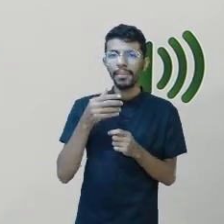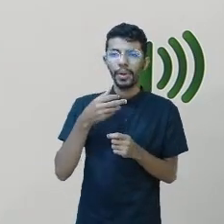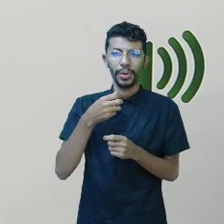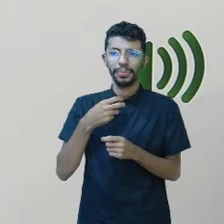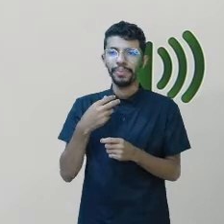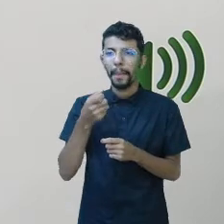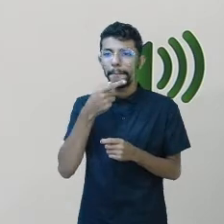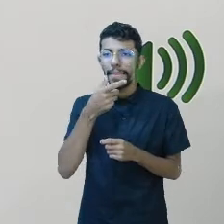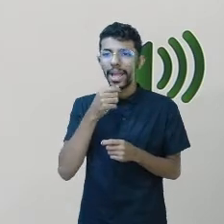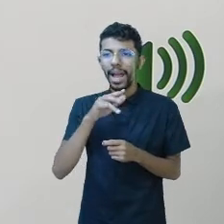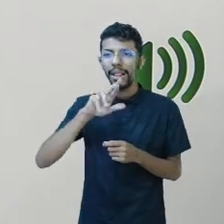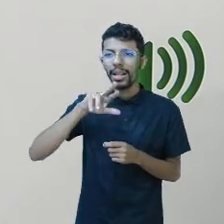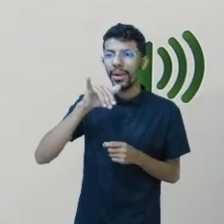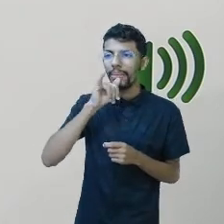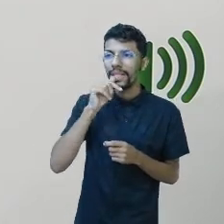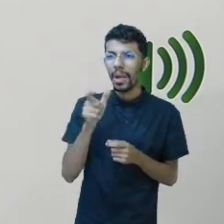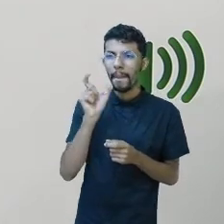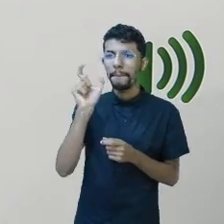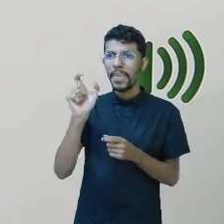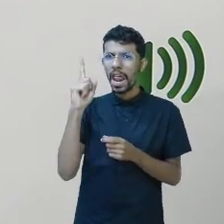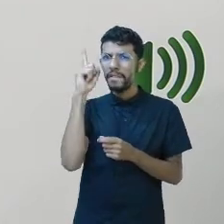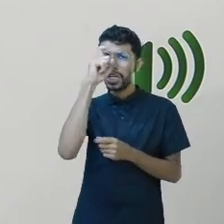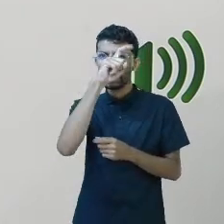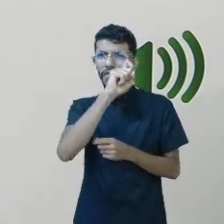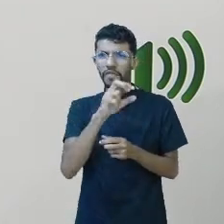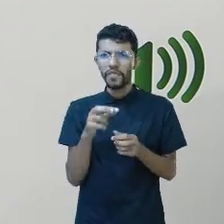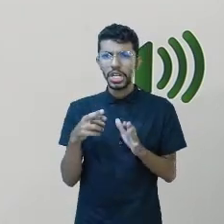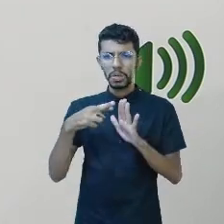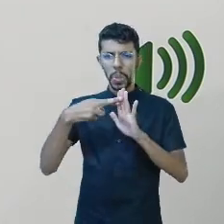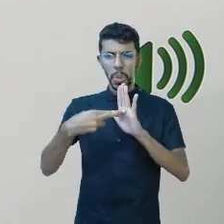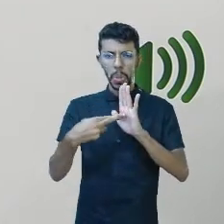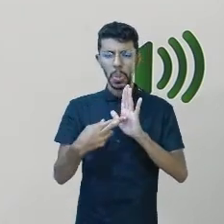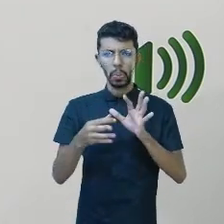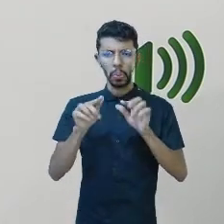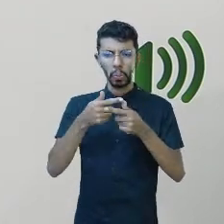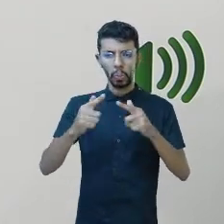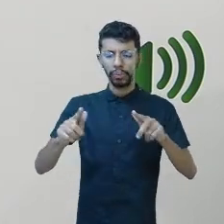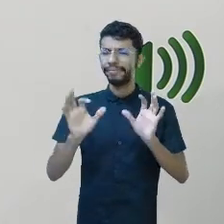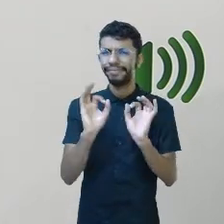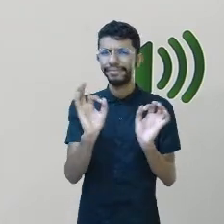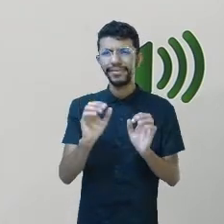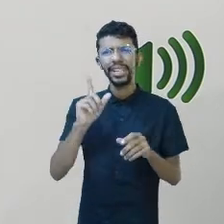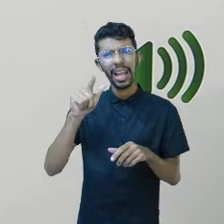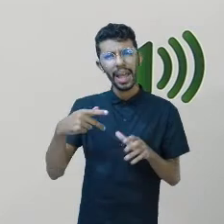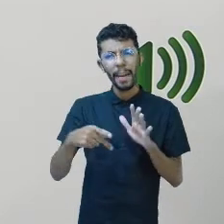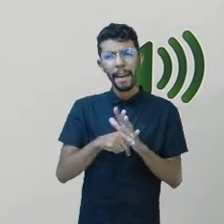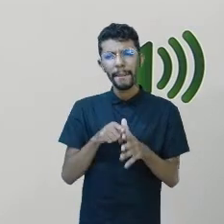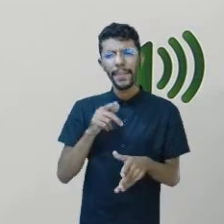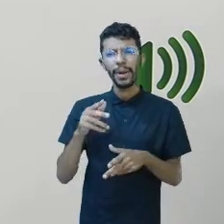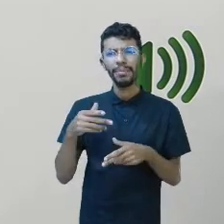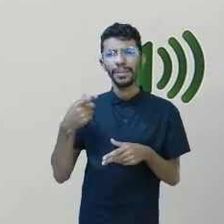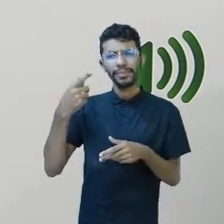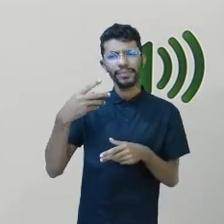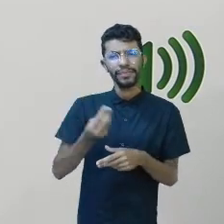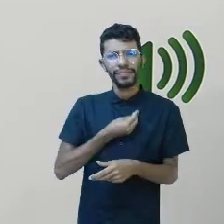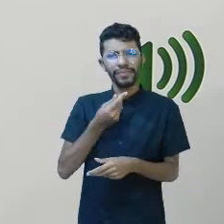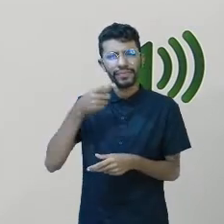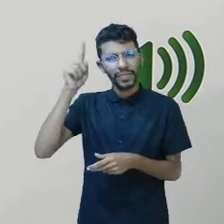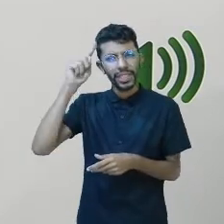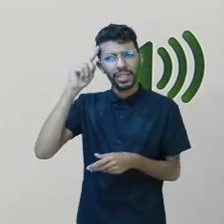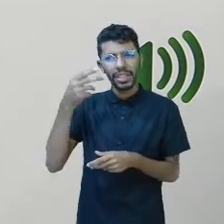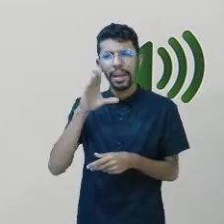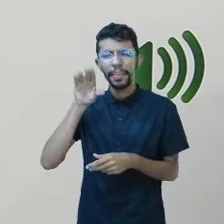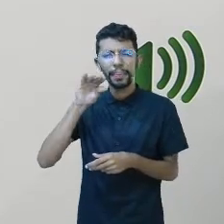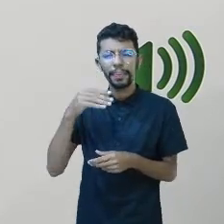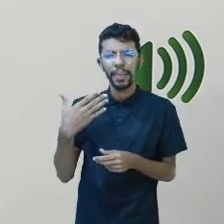norma bem culta, né? É aquela fala do dia a dia que as pessoas estão ali habituadas e